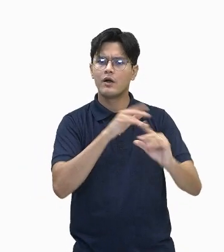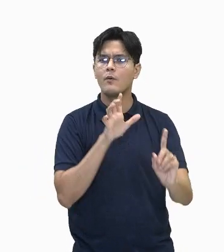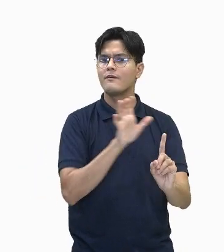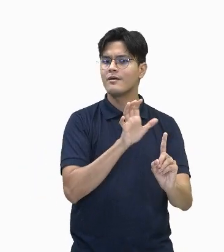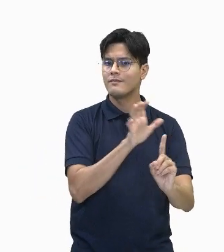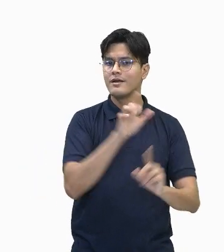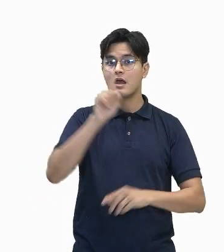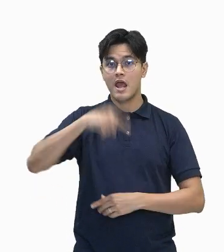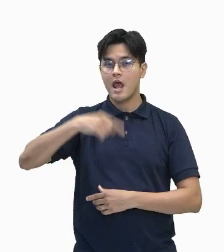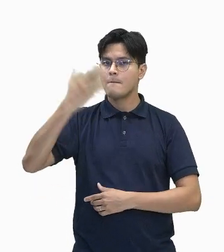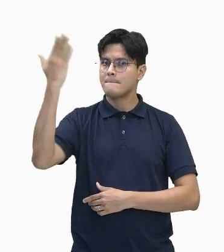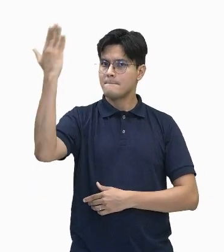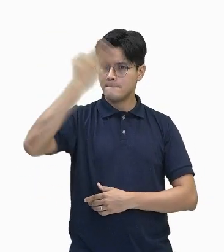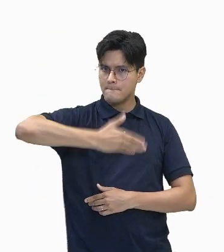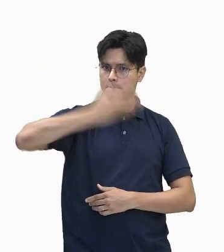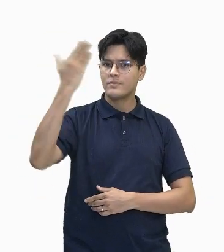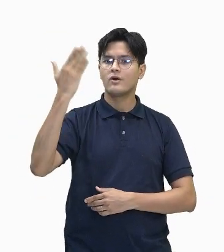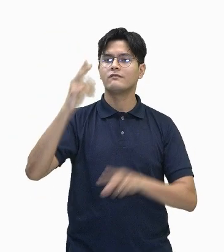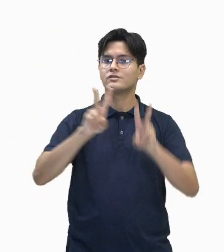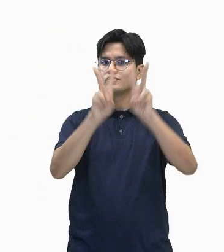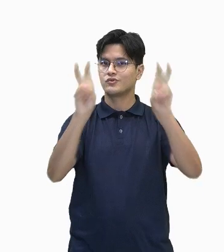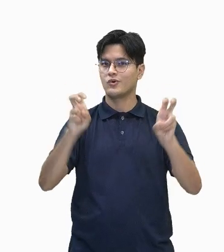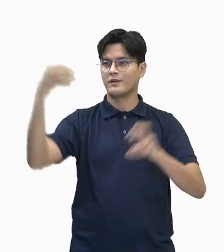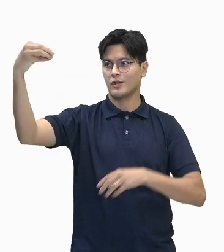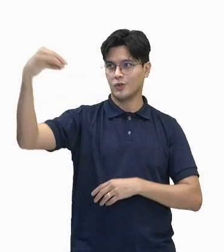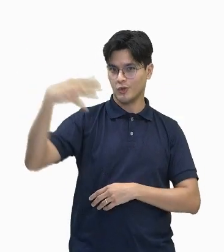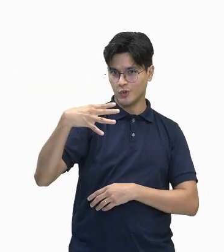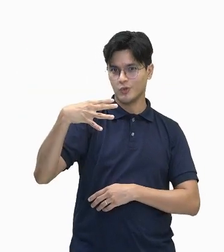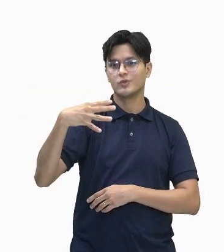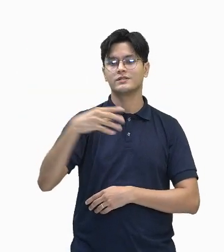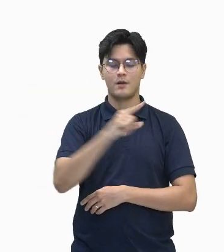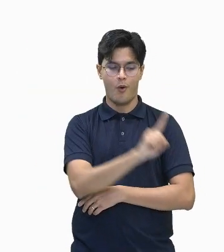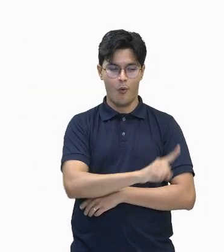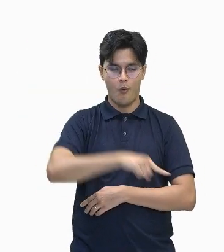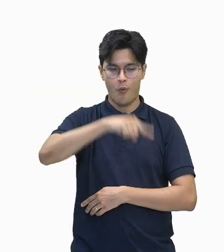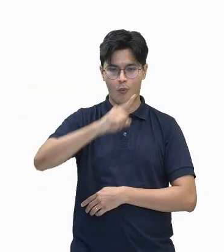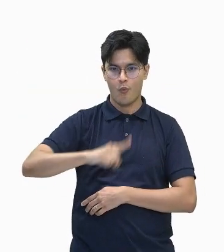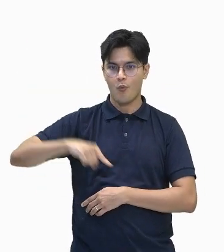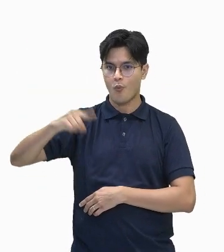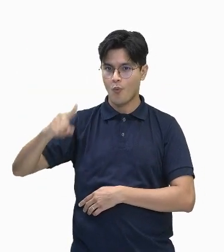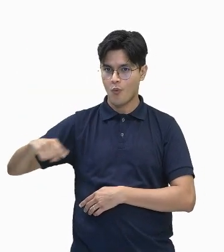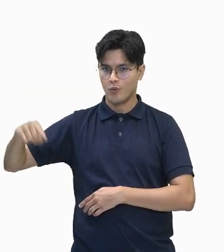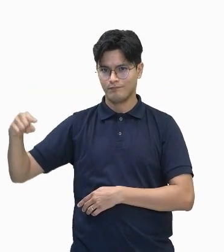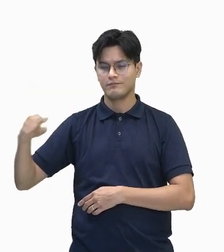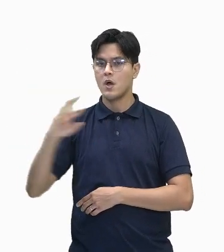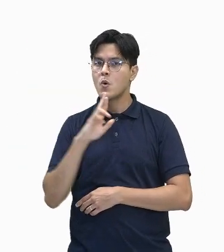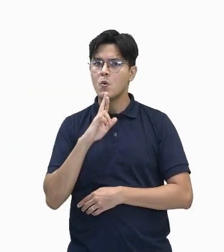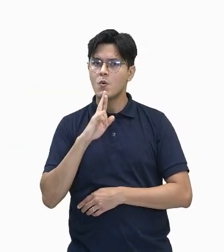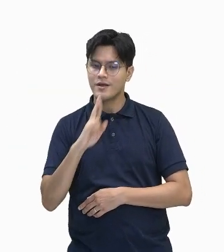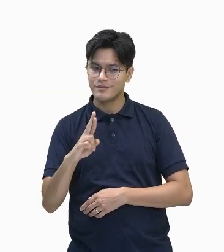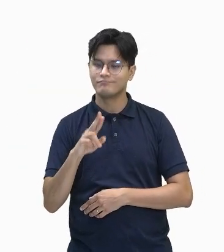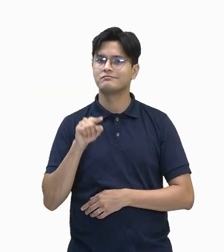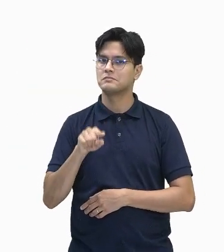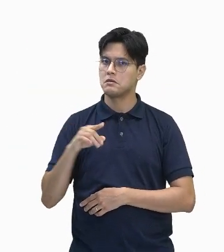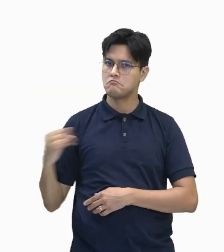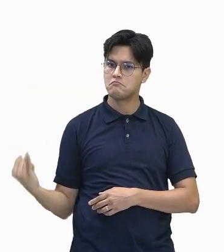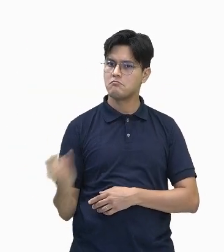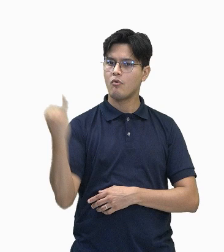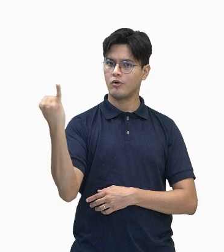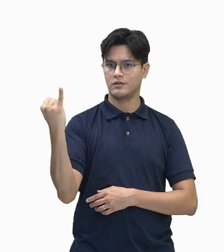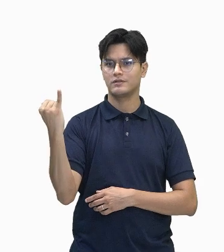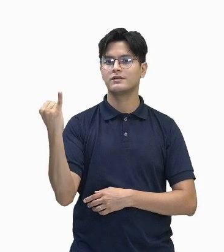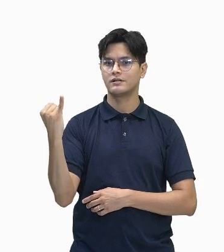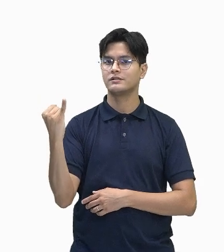irrefutável da natureza ondulatória da luz. Os resultados do experimento foram fundamentais para a